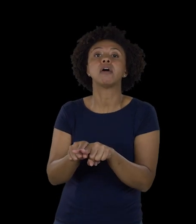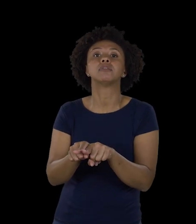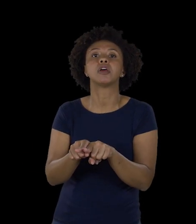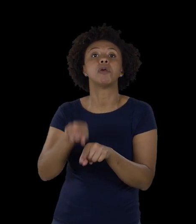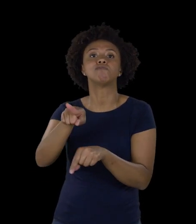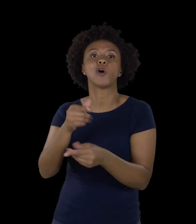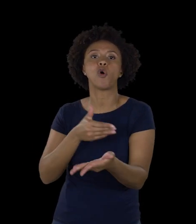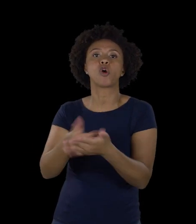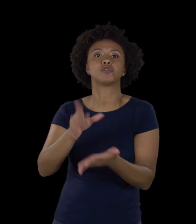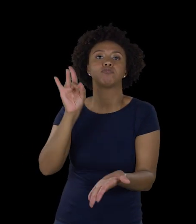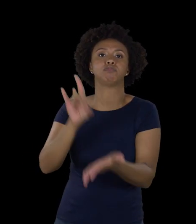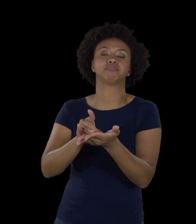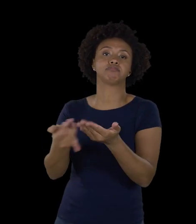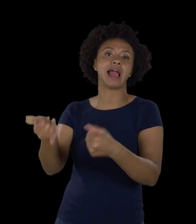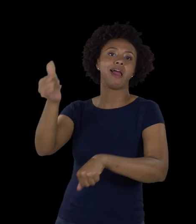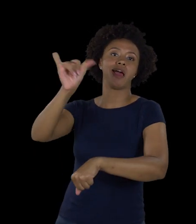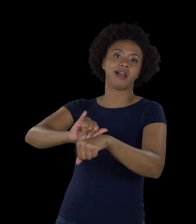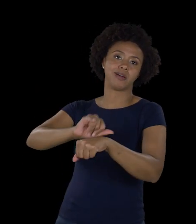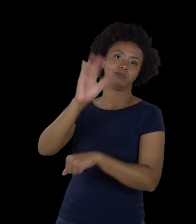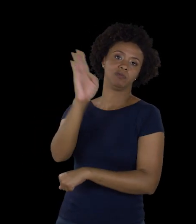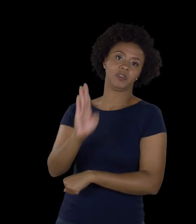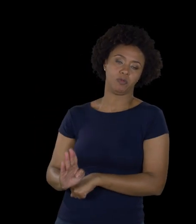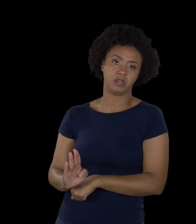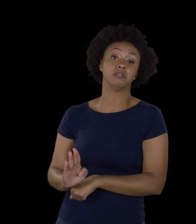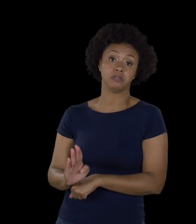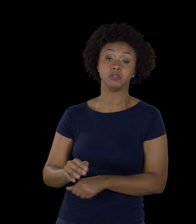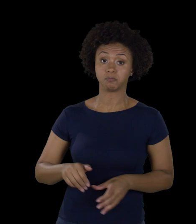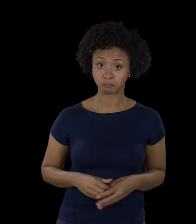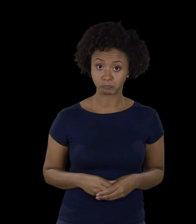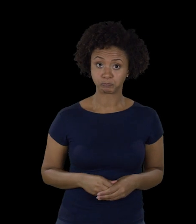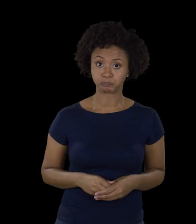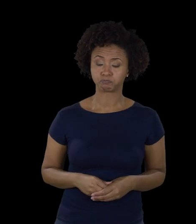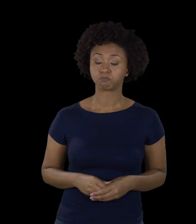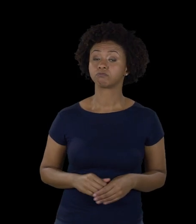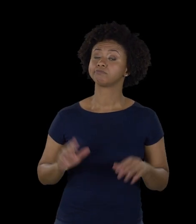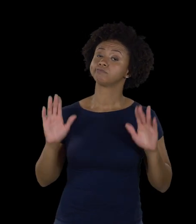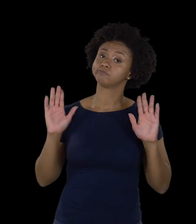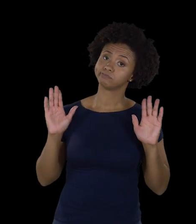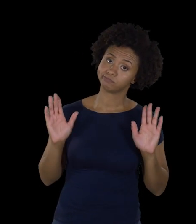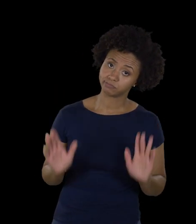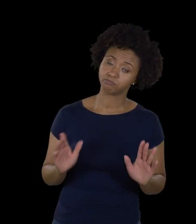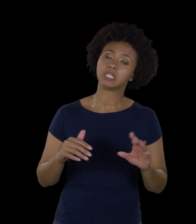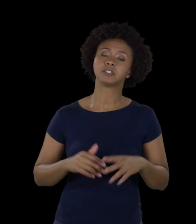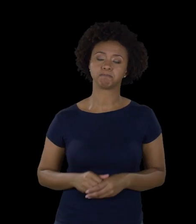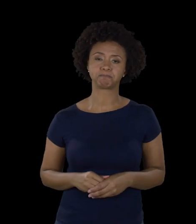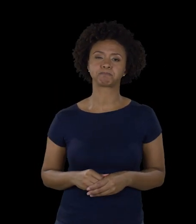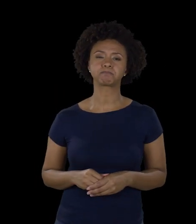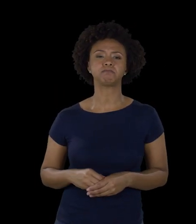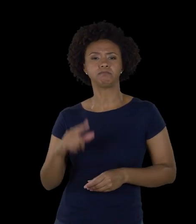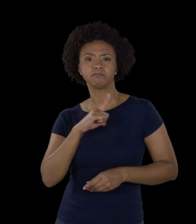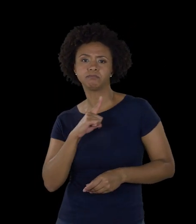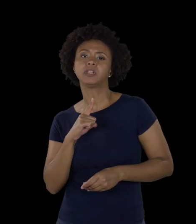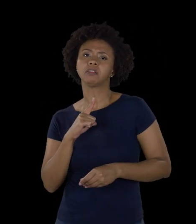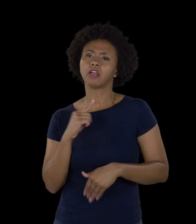reconhecimento por essas ousadas obras. Mas, apesar desse